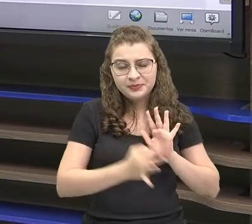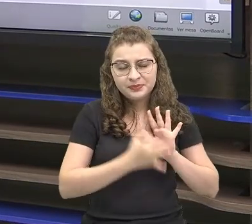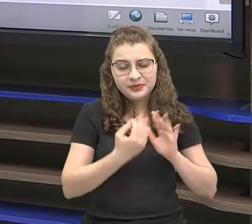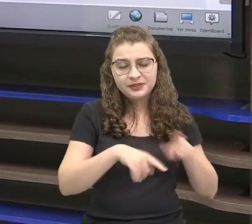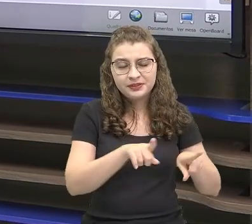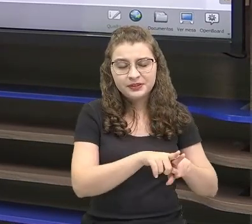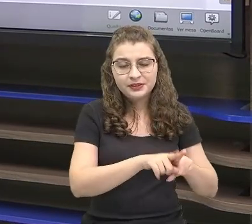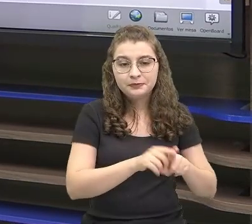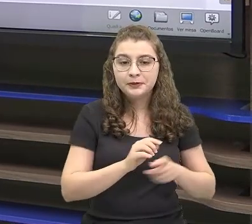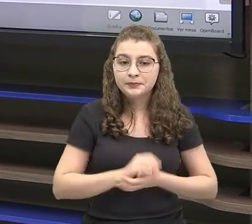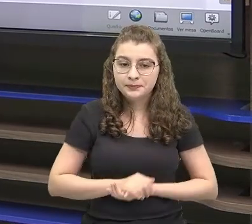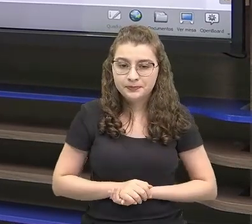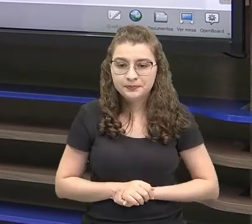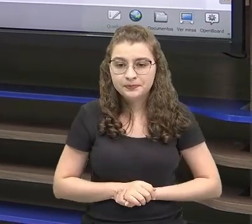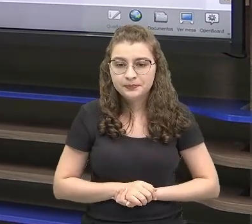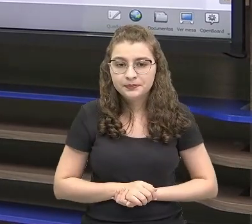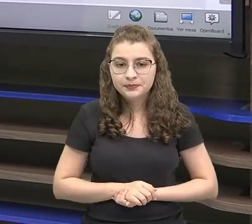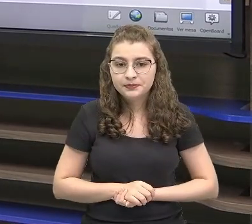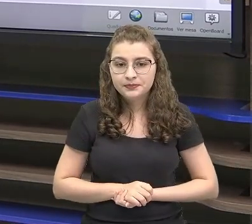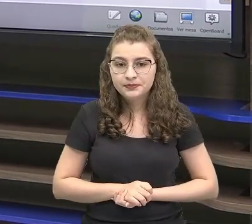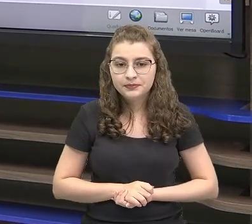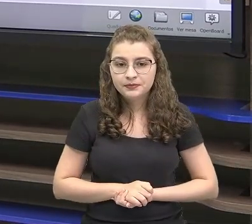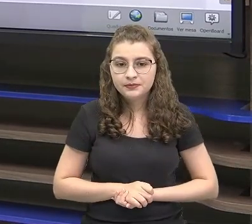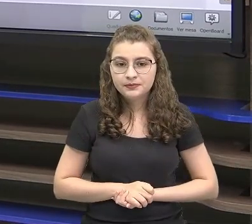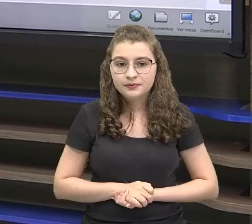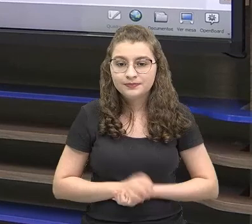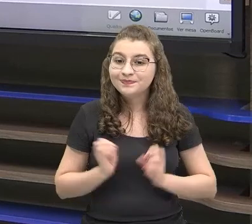à república do nosso Euclides da